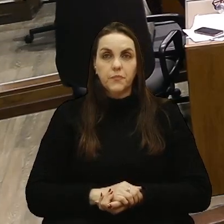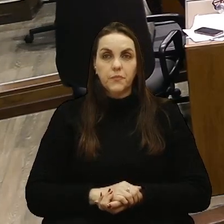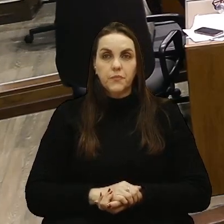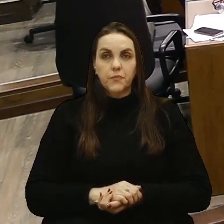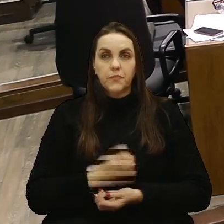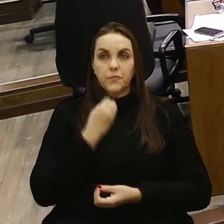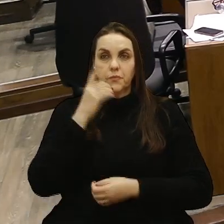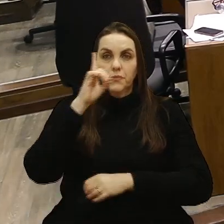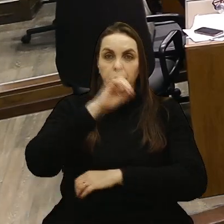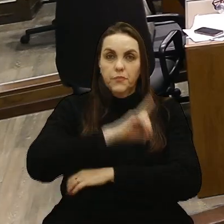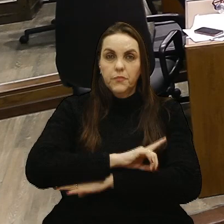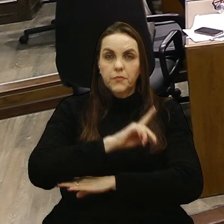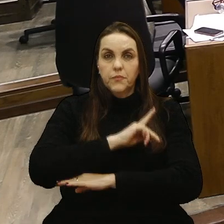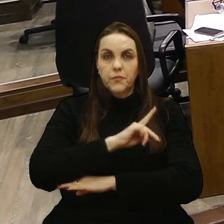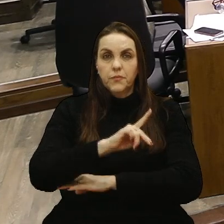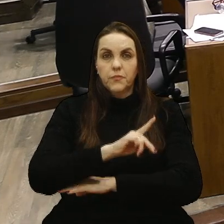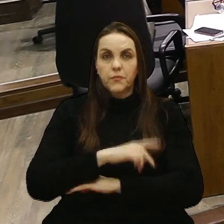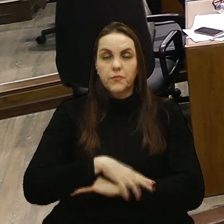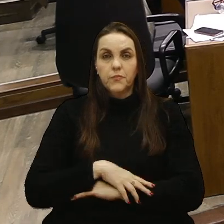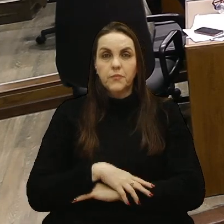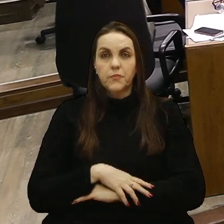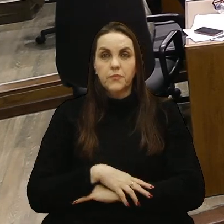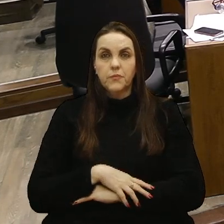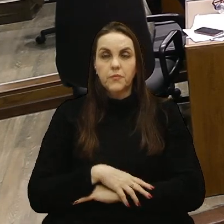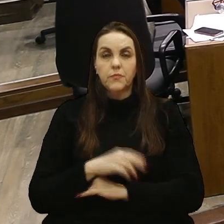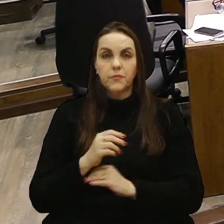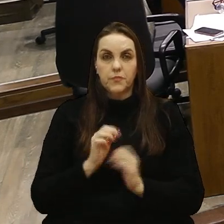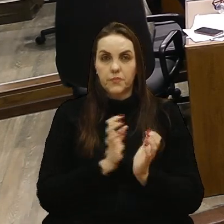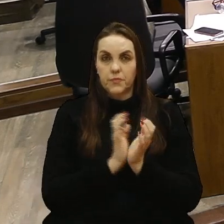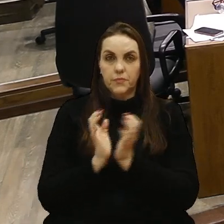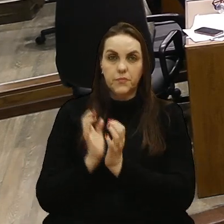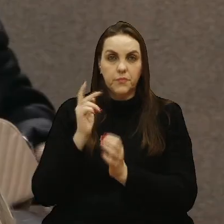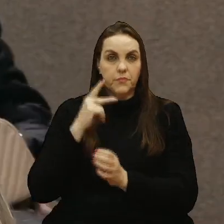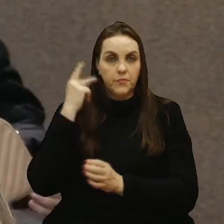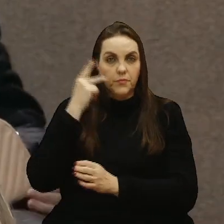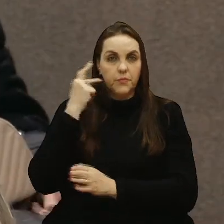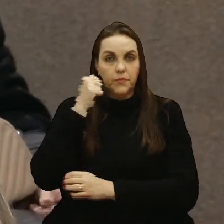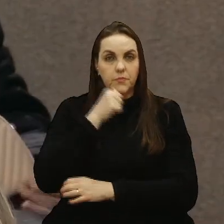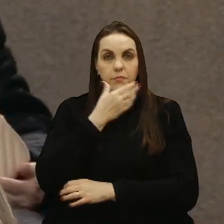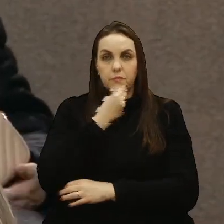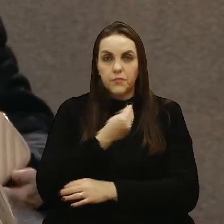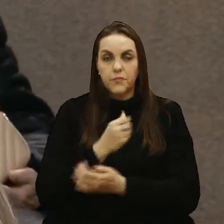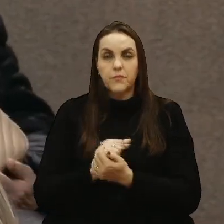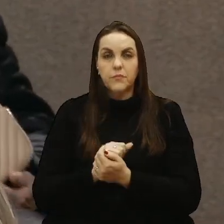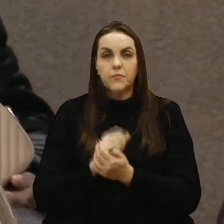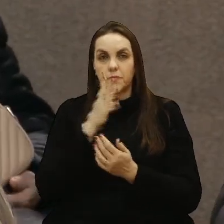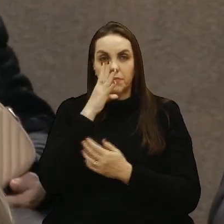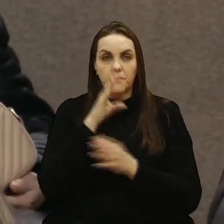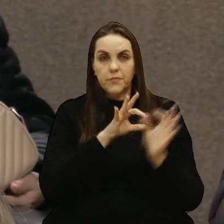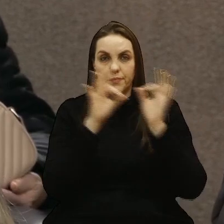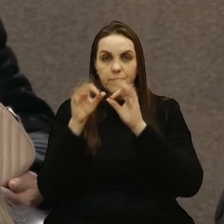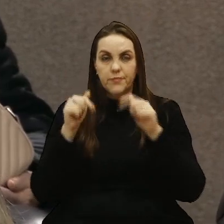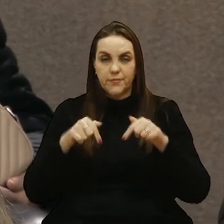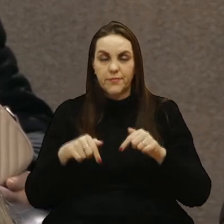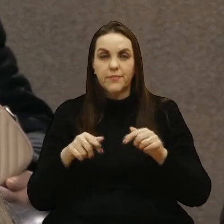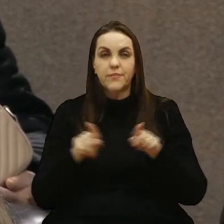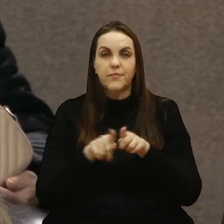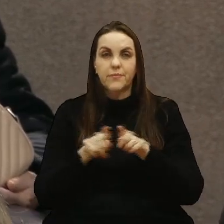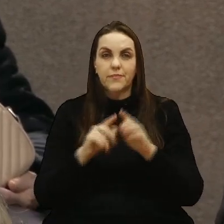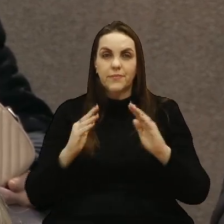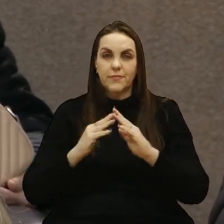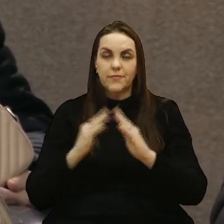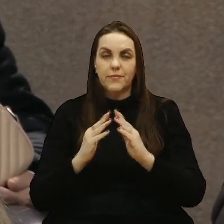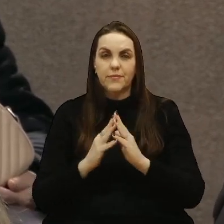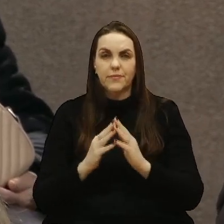Bom dia, presidente, companheiros vereadores, vereadoras, a todos que nos assistem aqui de casa. É